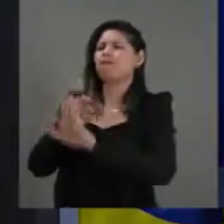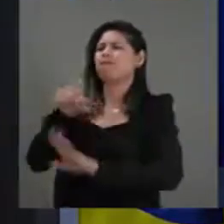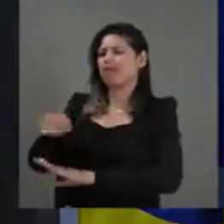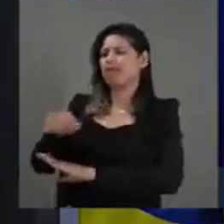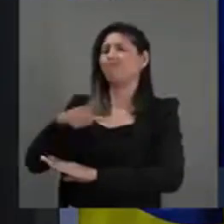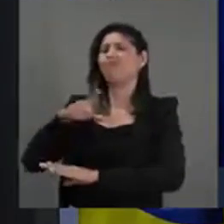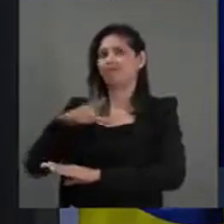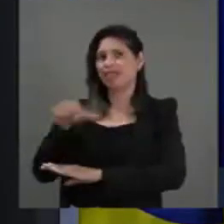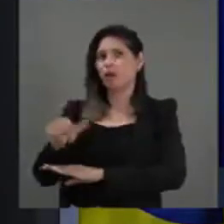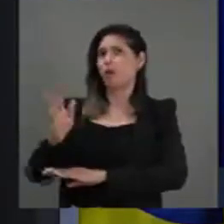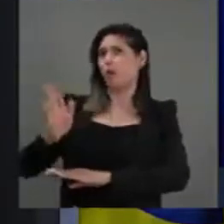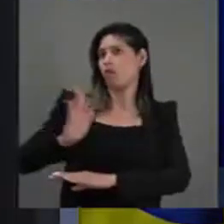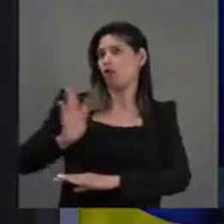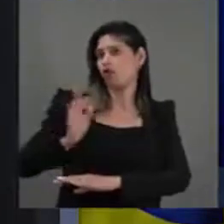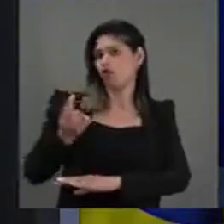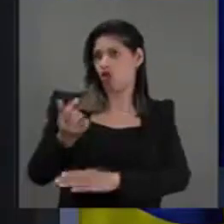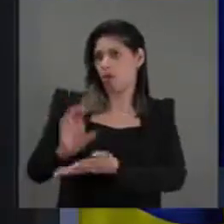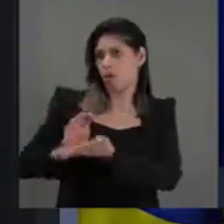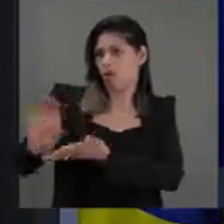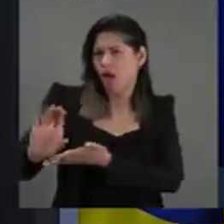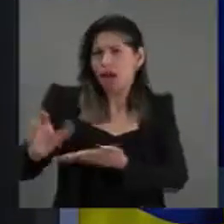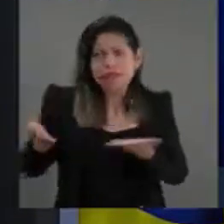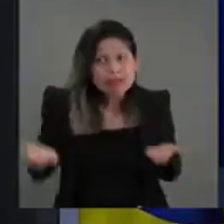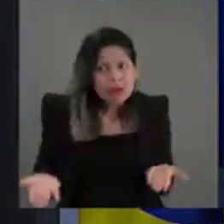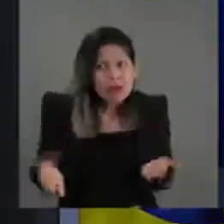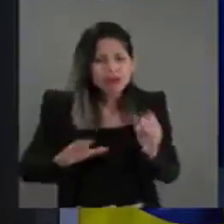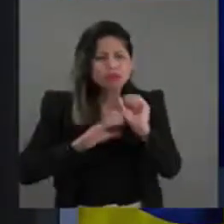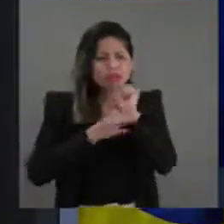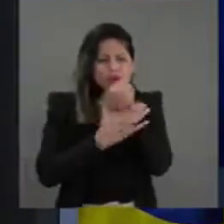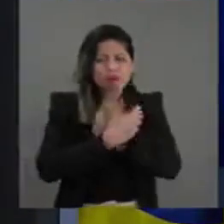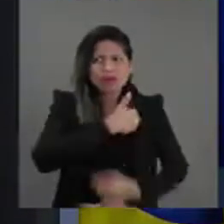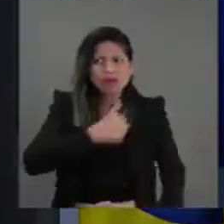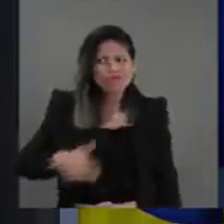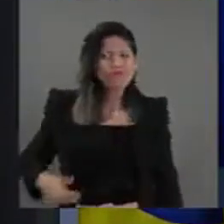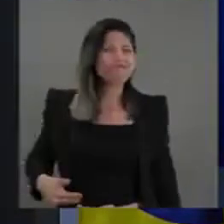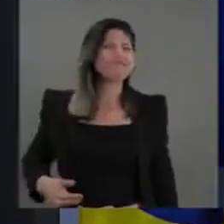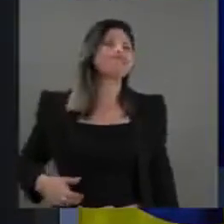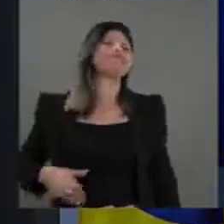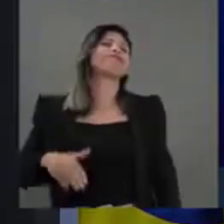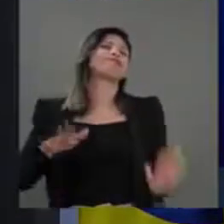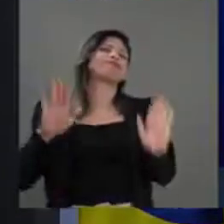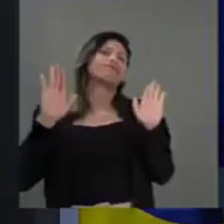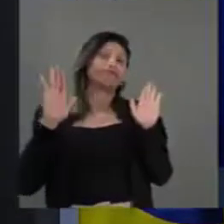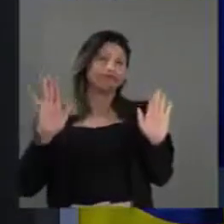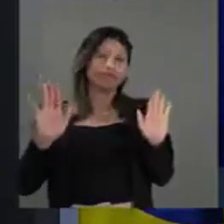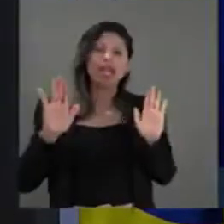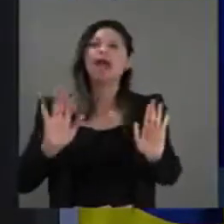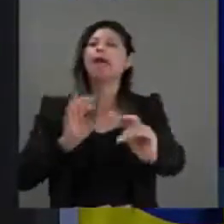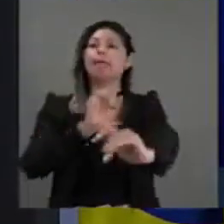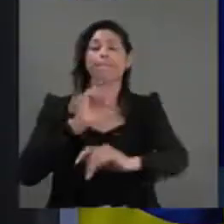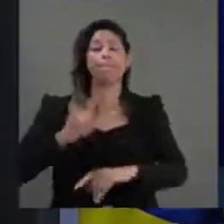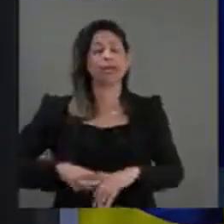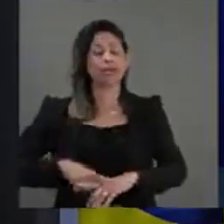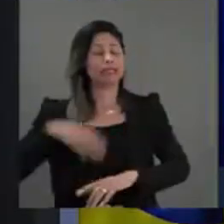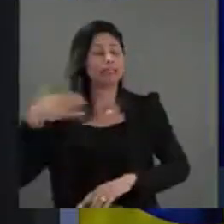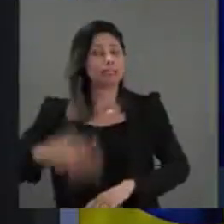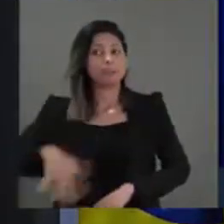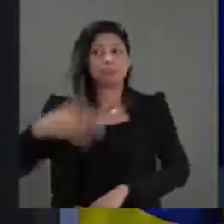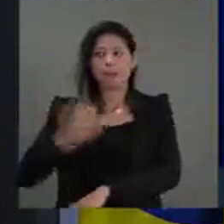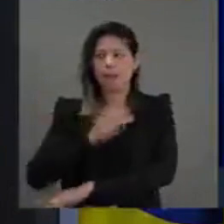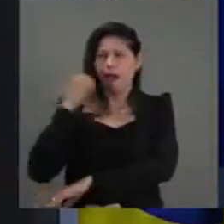E a segurança pública? Ah, segurança pública. Essa situação é ainda mais agravada quando vemos